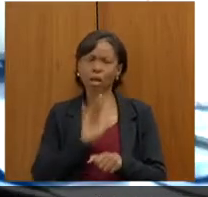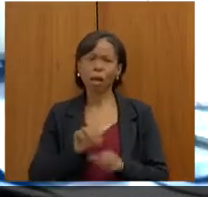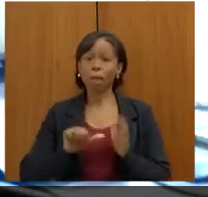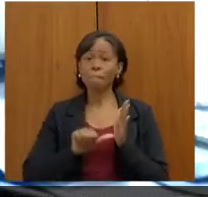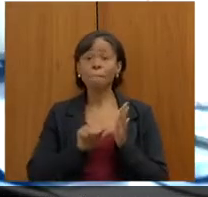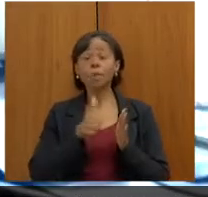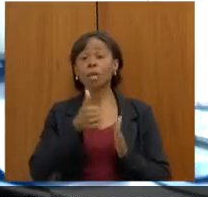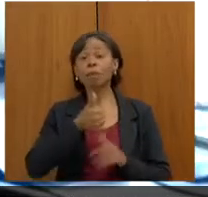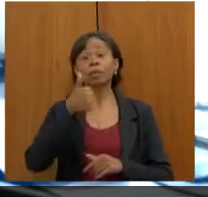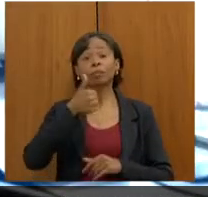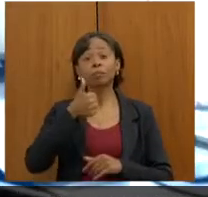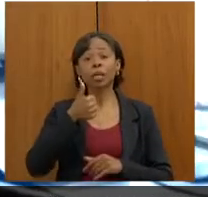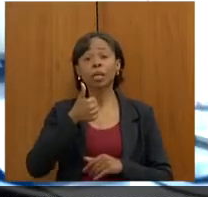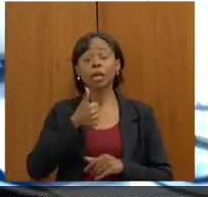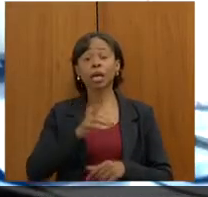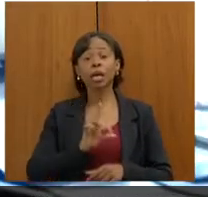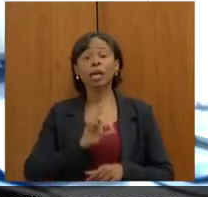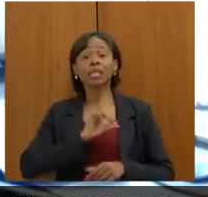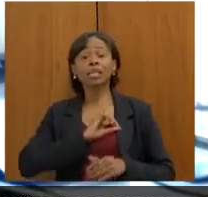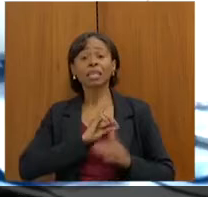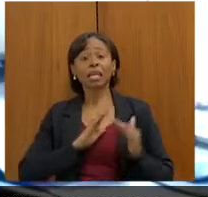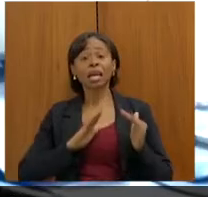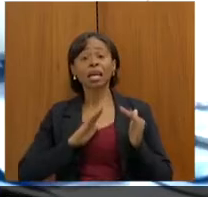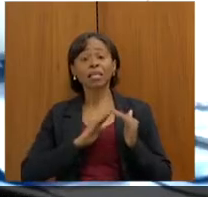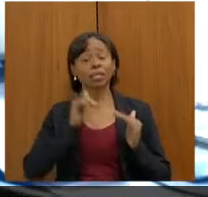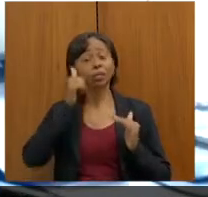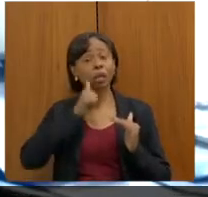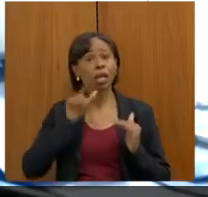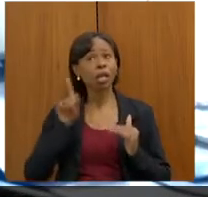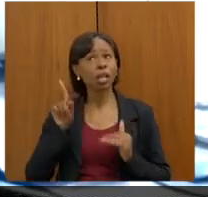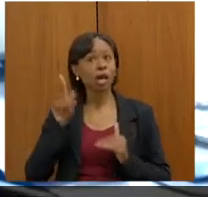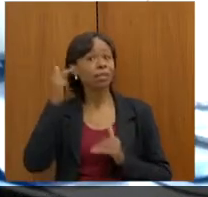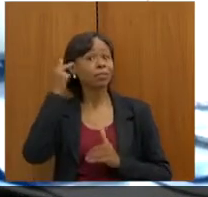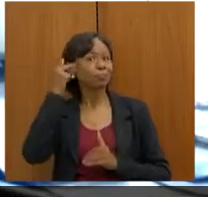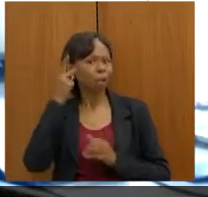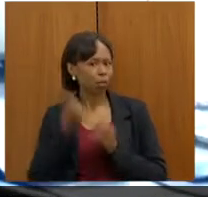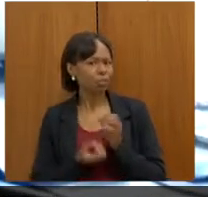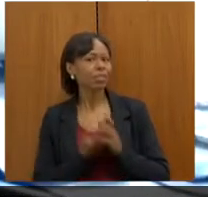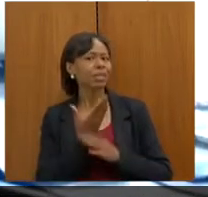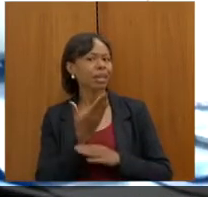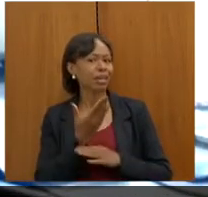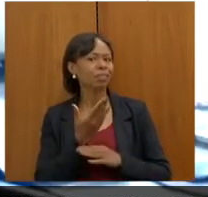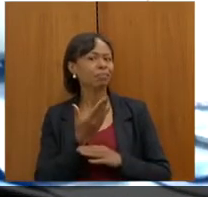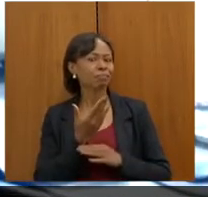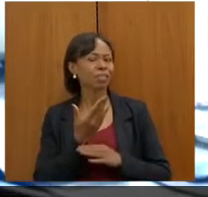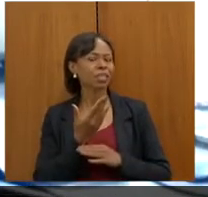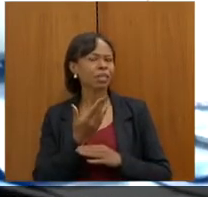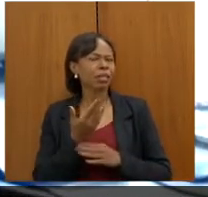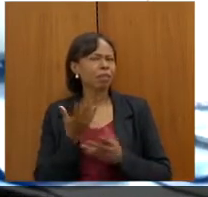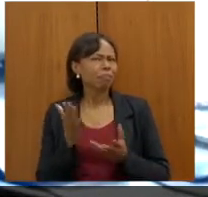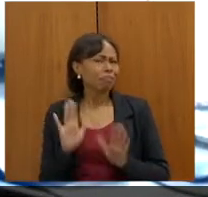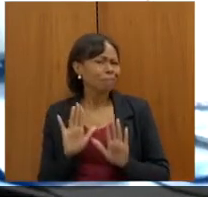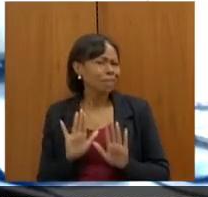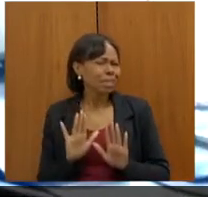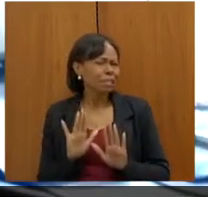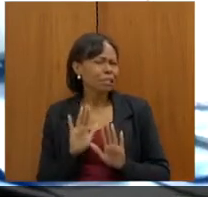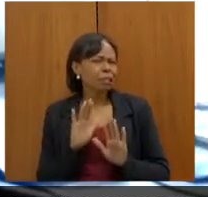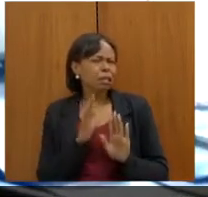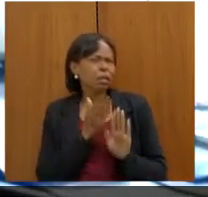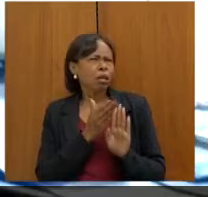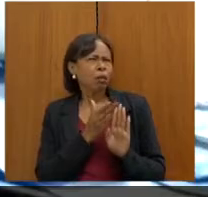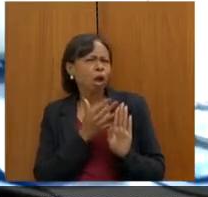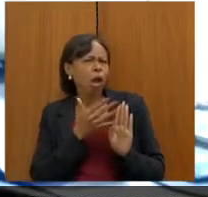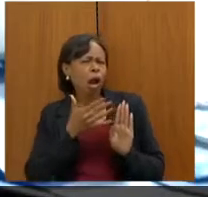85 Militar de São Paulo e eu não trago boas notícias porque quando a gente olha 15 anos depois